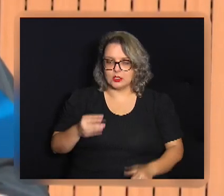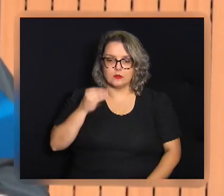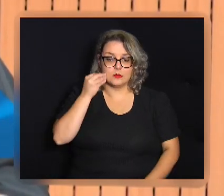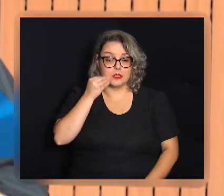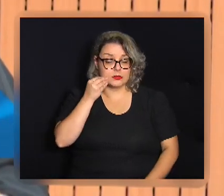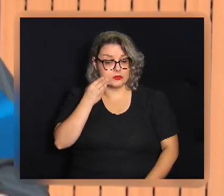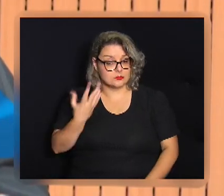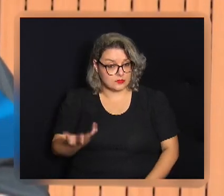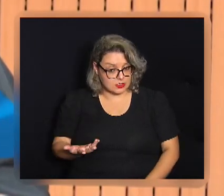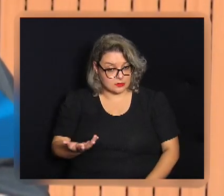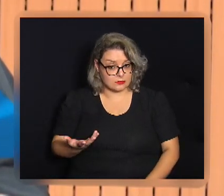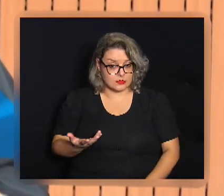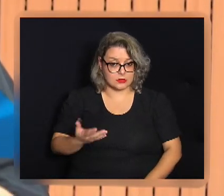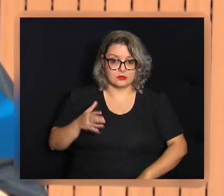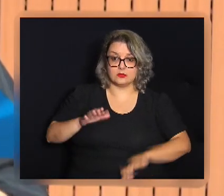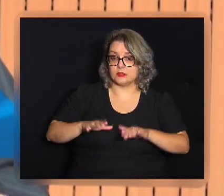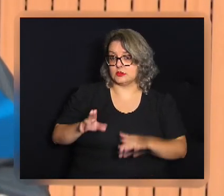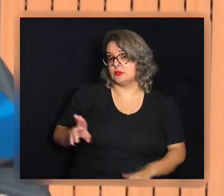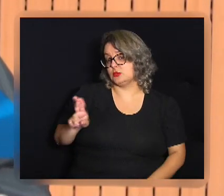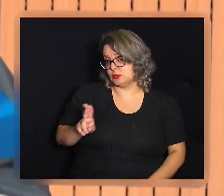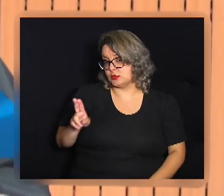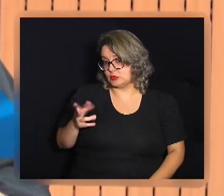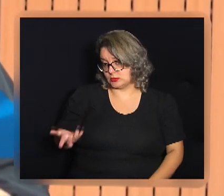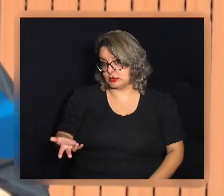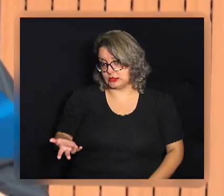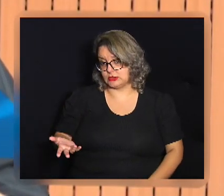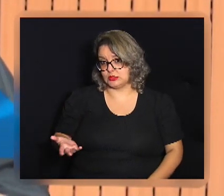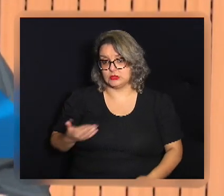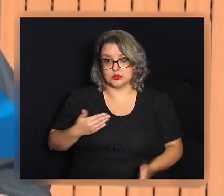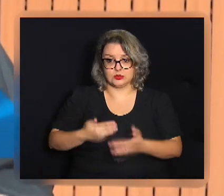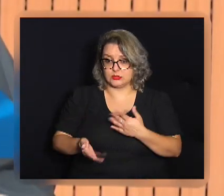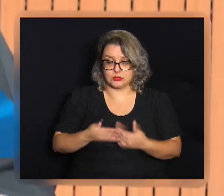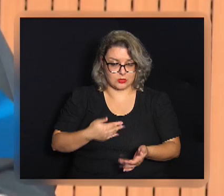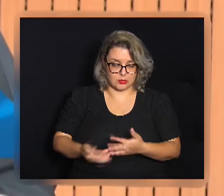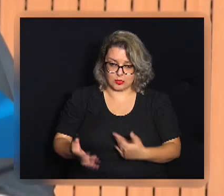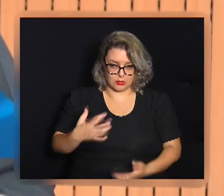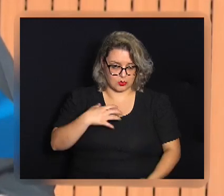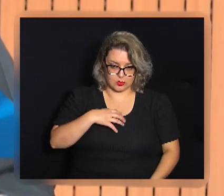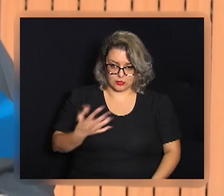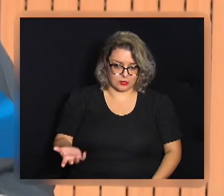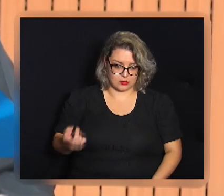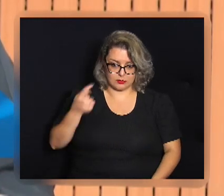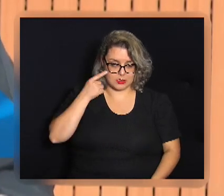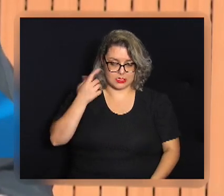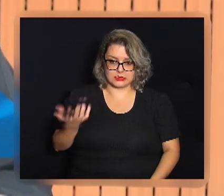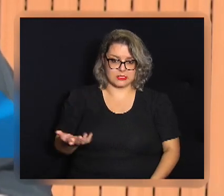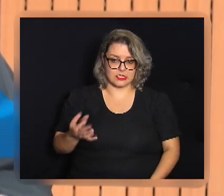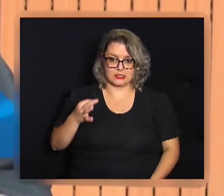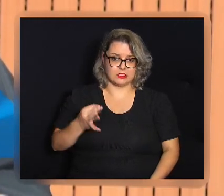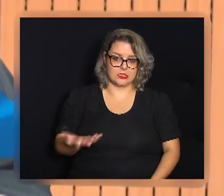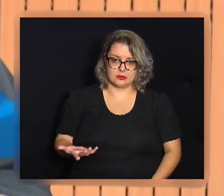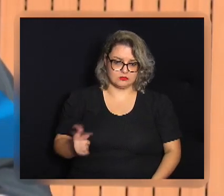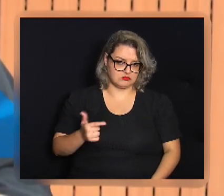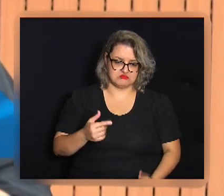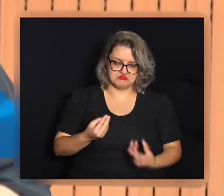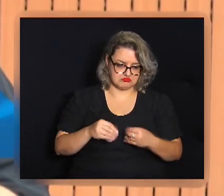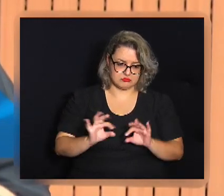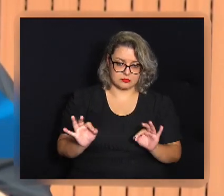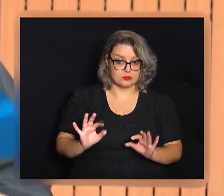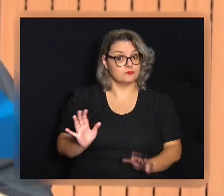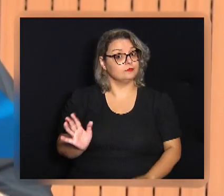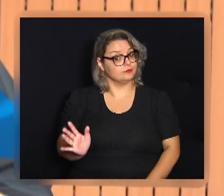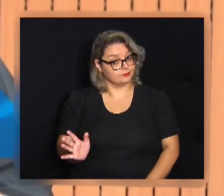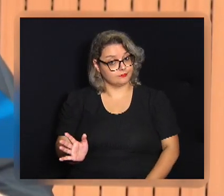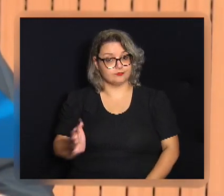experimentando ou até utilizando assim, de forma a pensar que não leva a nenhum prejuízo,